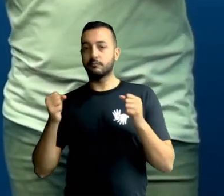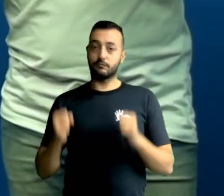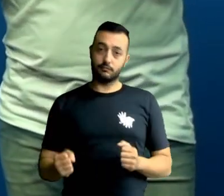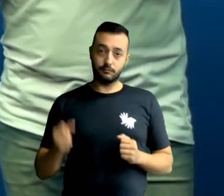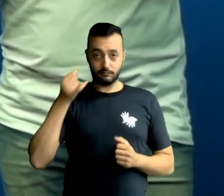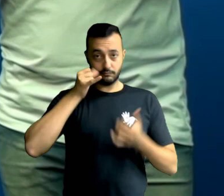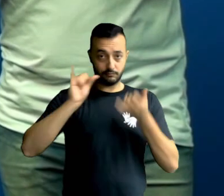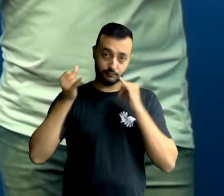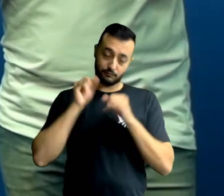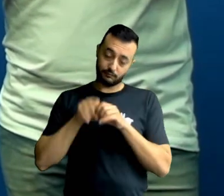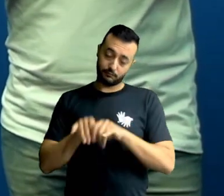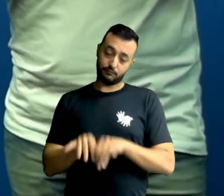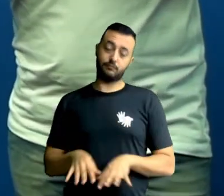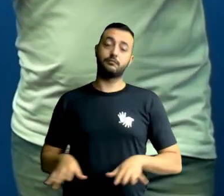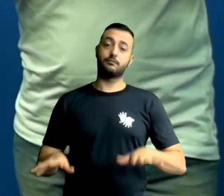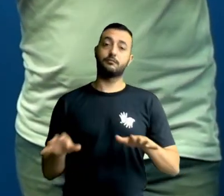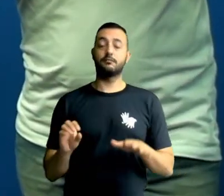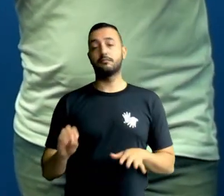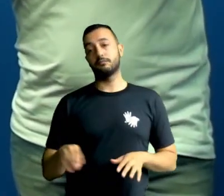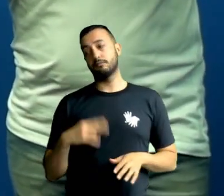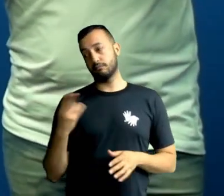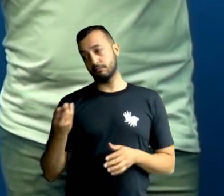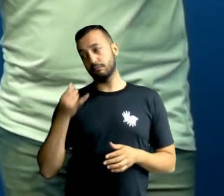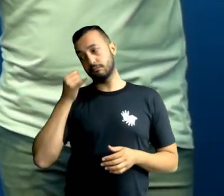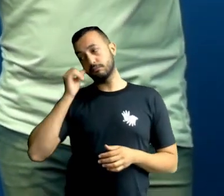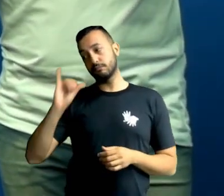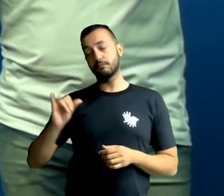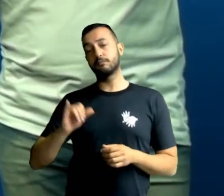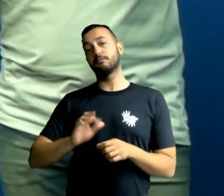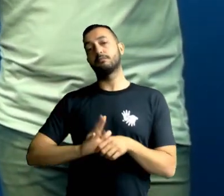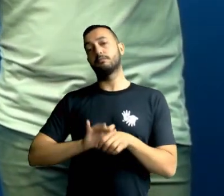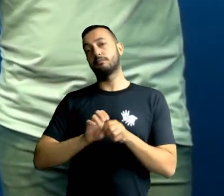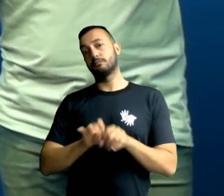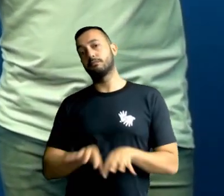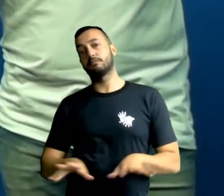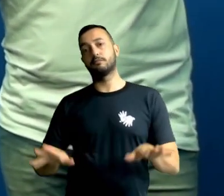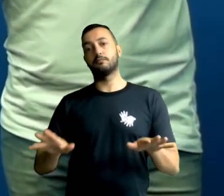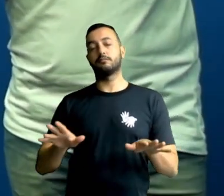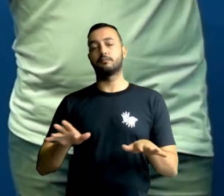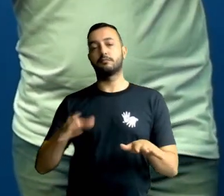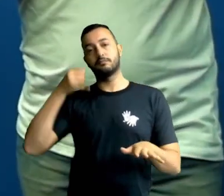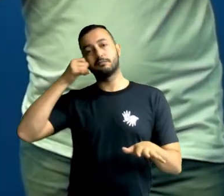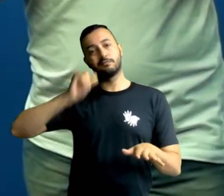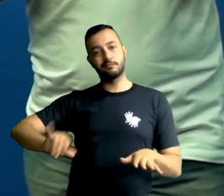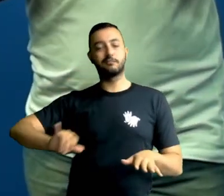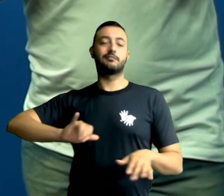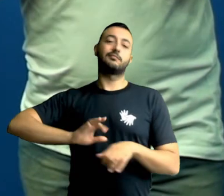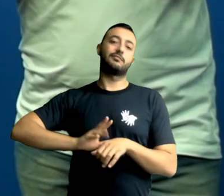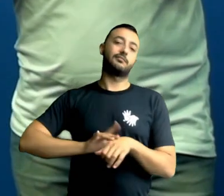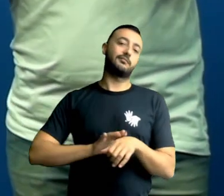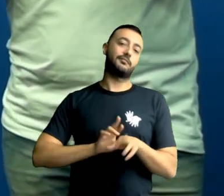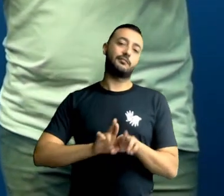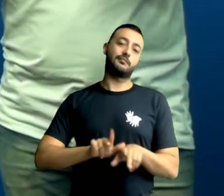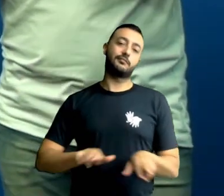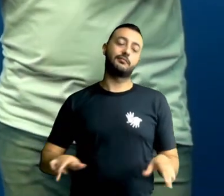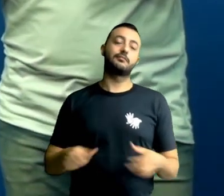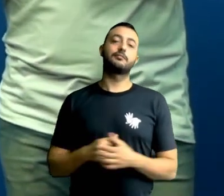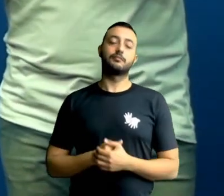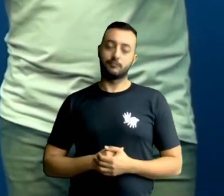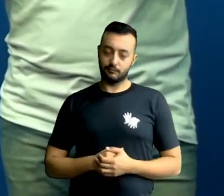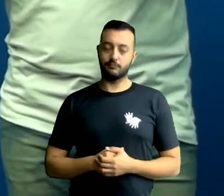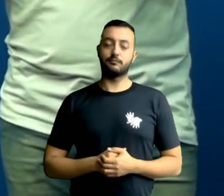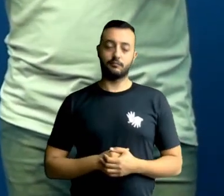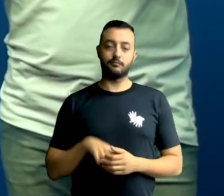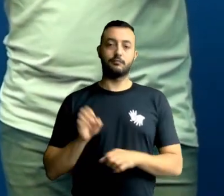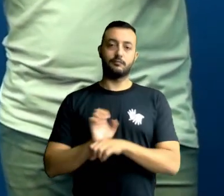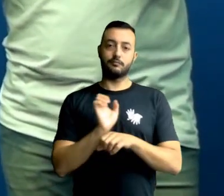possa evitar essa proliferação ou prevenir surtos ou epidemias de determinadas doenças em um município,